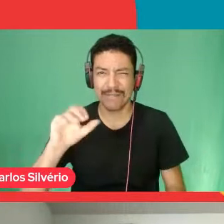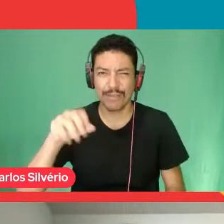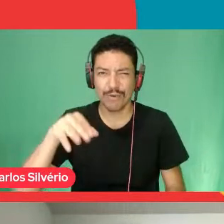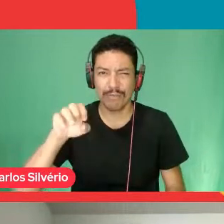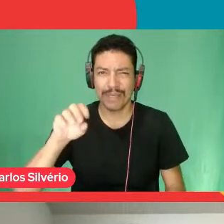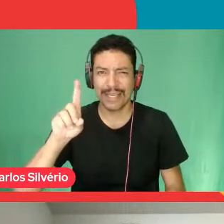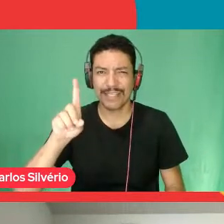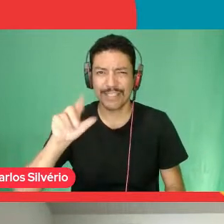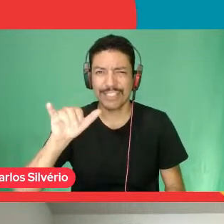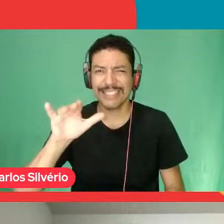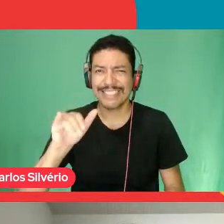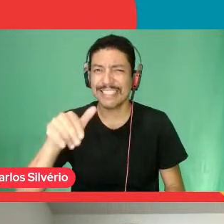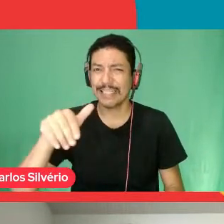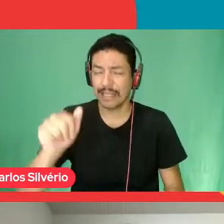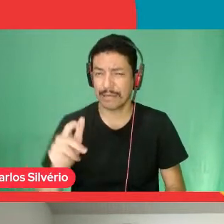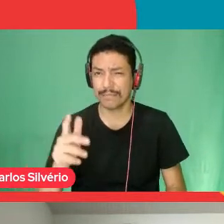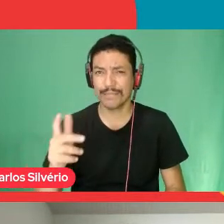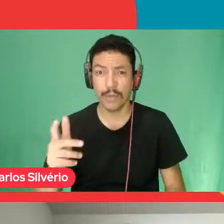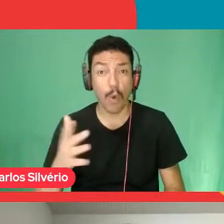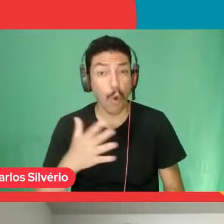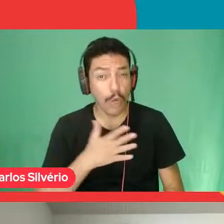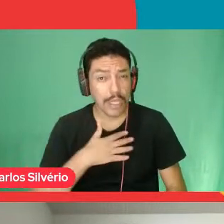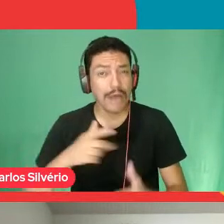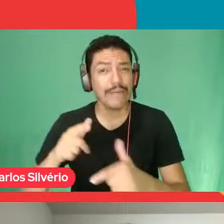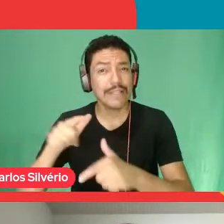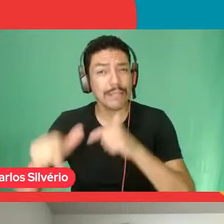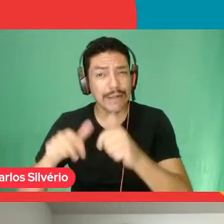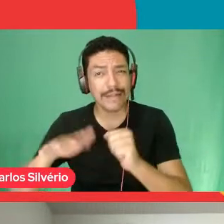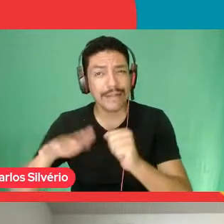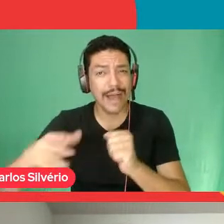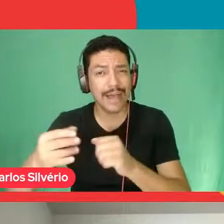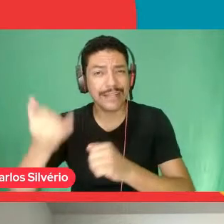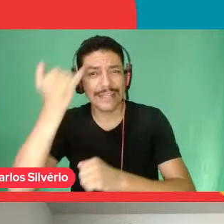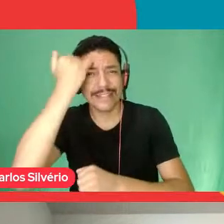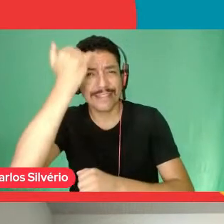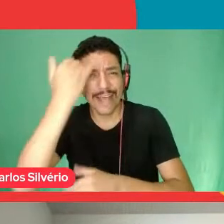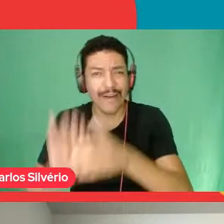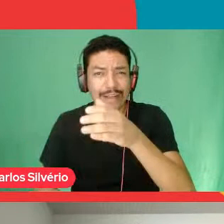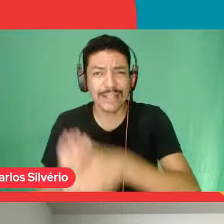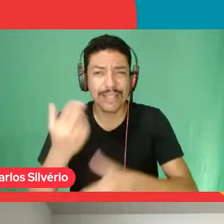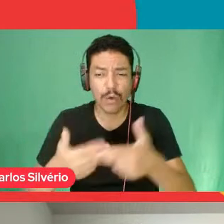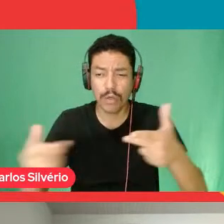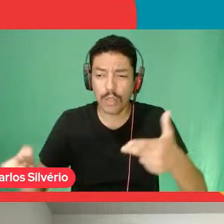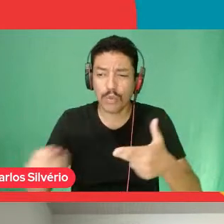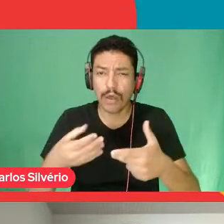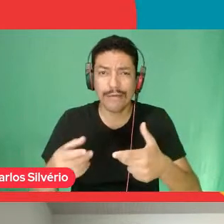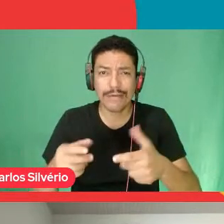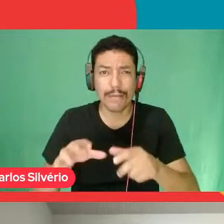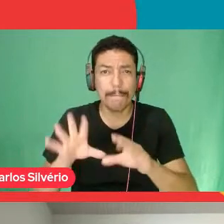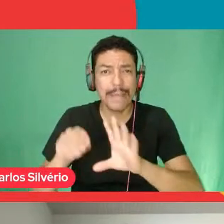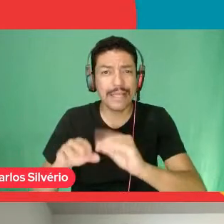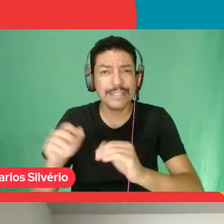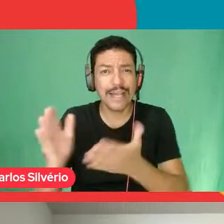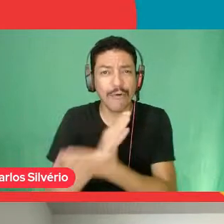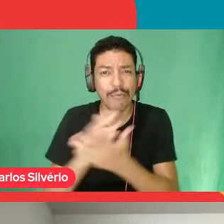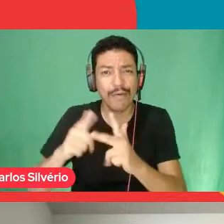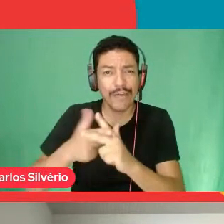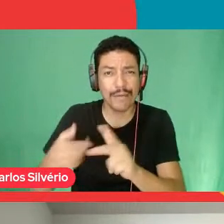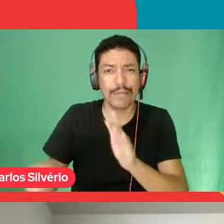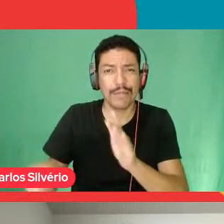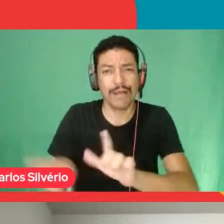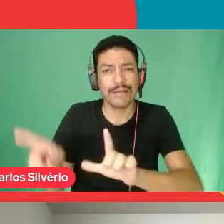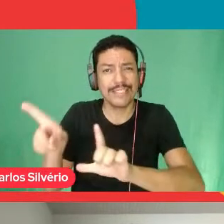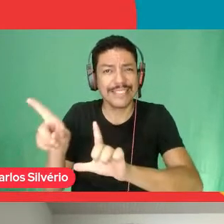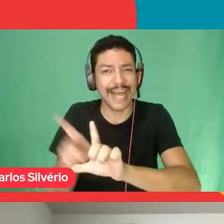que eu gostava de trabalhar com criatividade, né, com design, já mexia com umas ferramentas ou outras, mas muito na